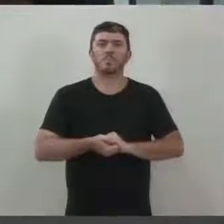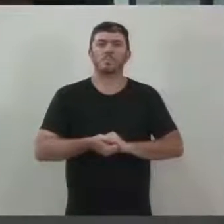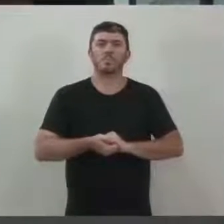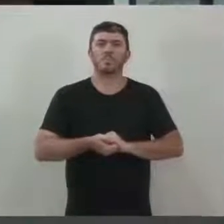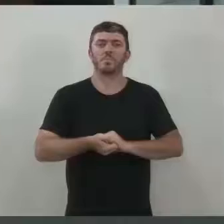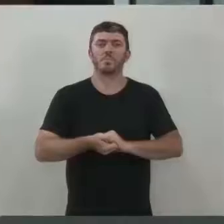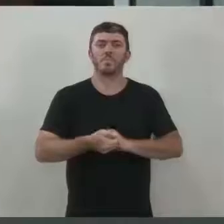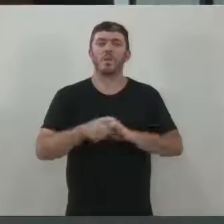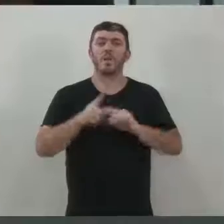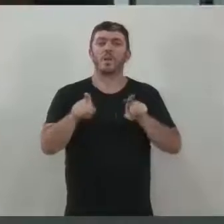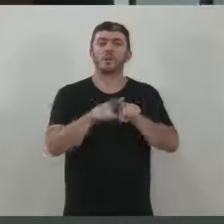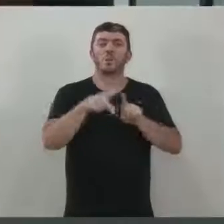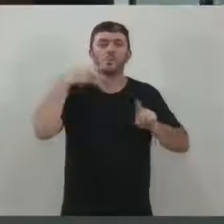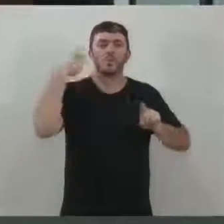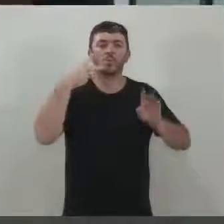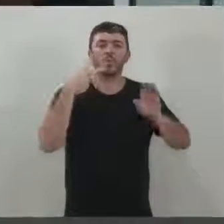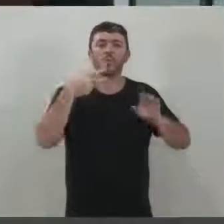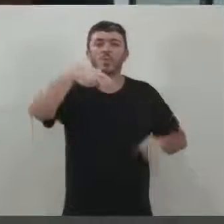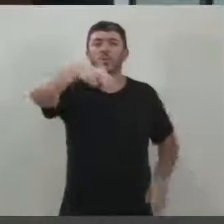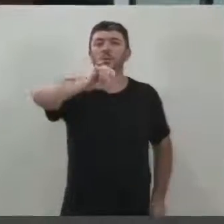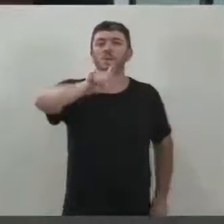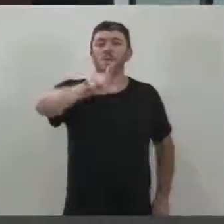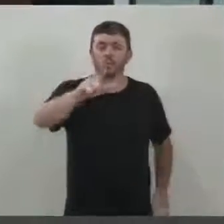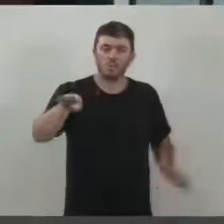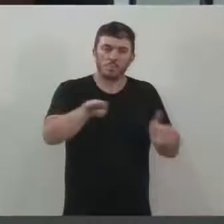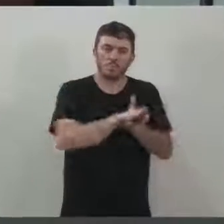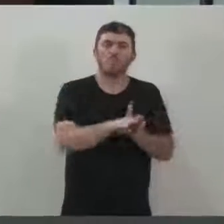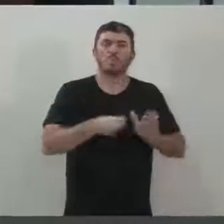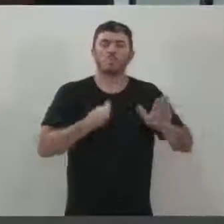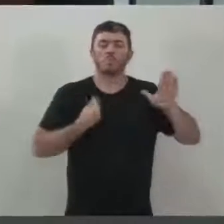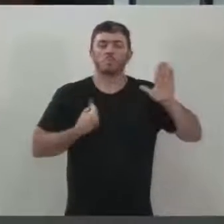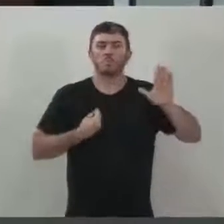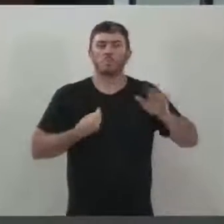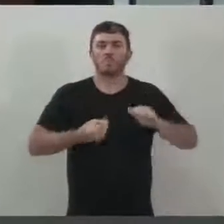presentes. Eu peço para constar a presença do vereador Nil Ramos.